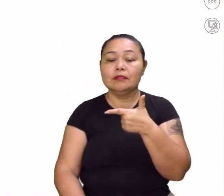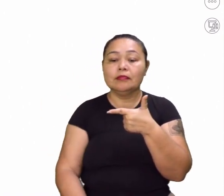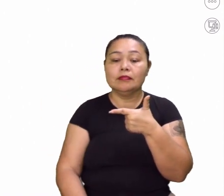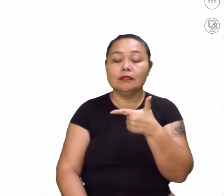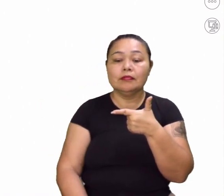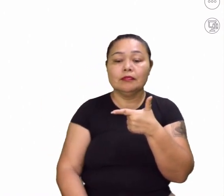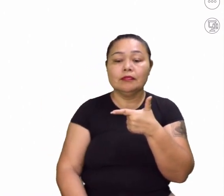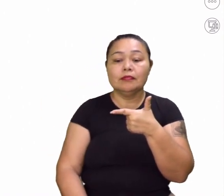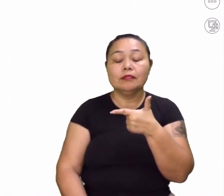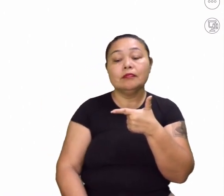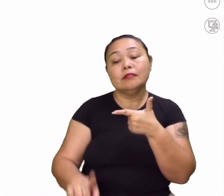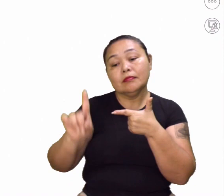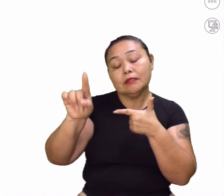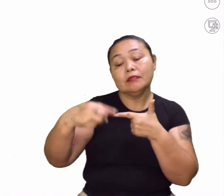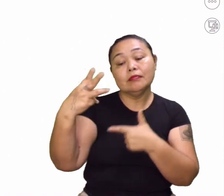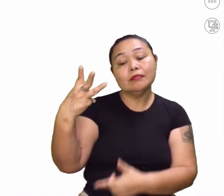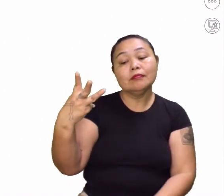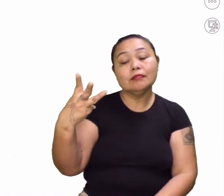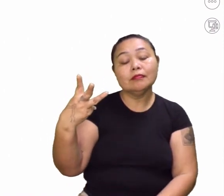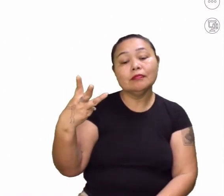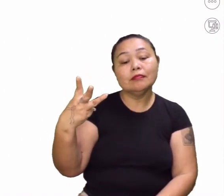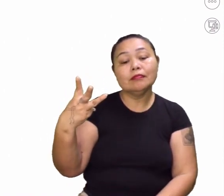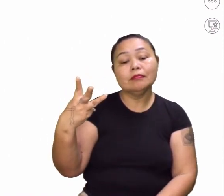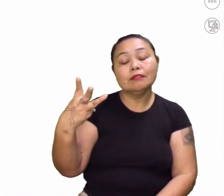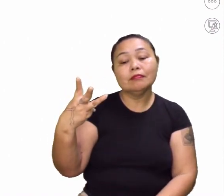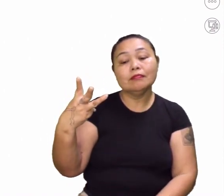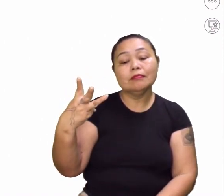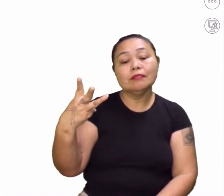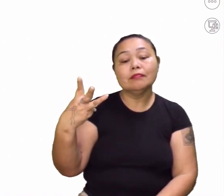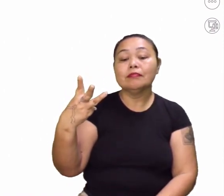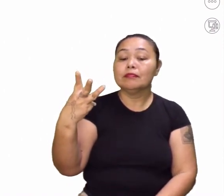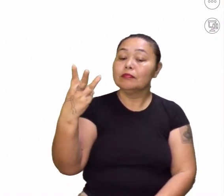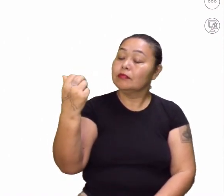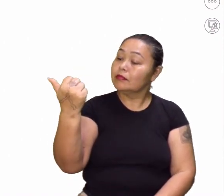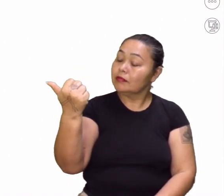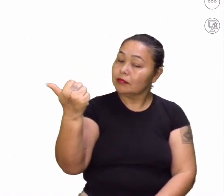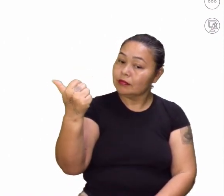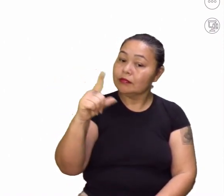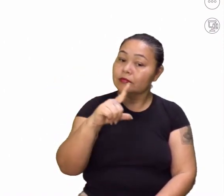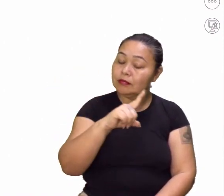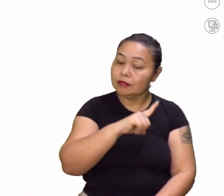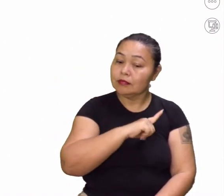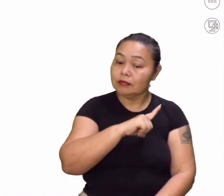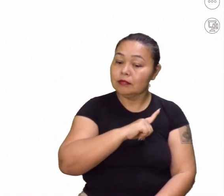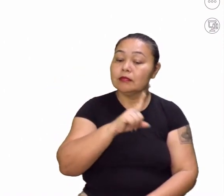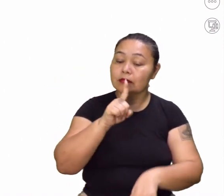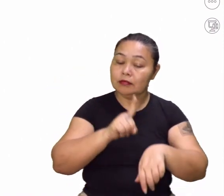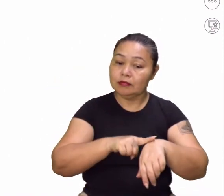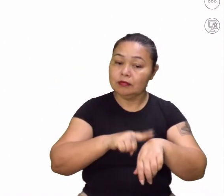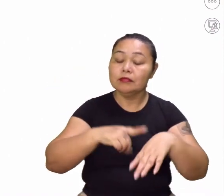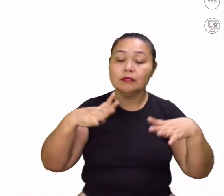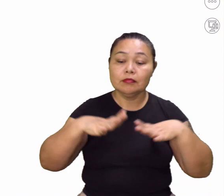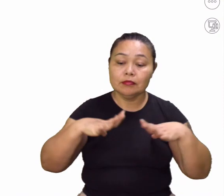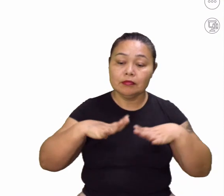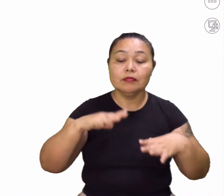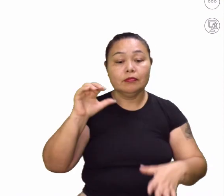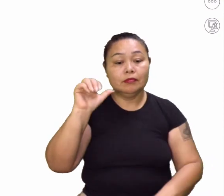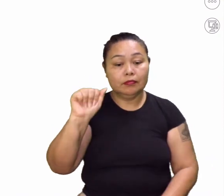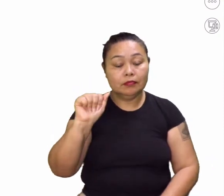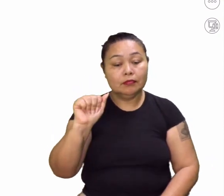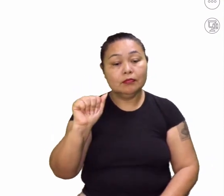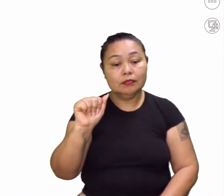Terra. Deu a diferença de 3 horas. Então, eu pego o horário da cidade A, que